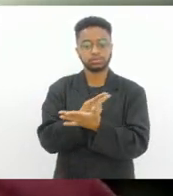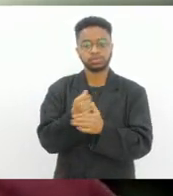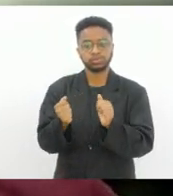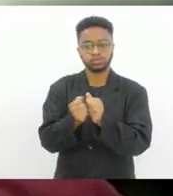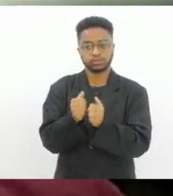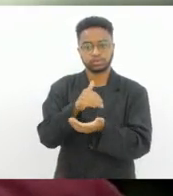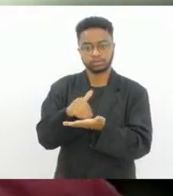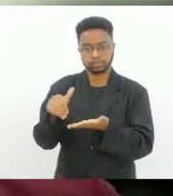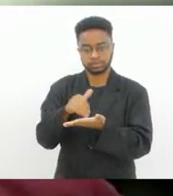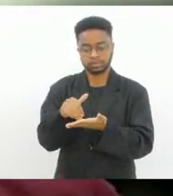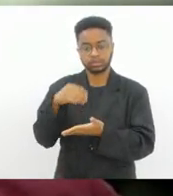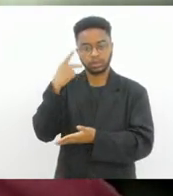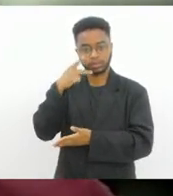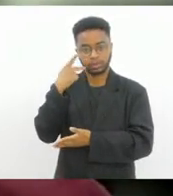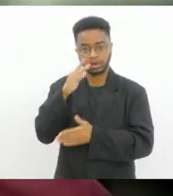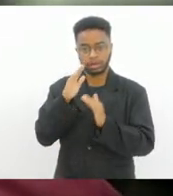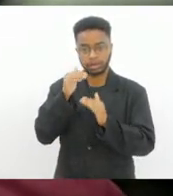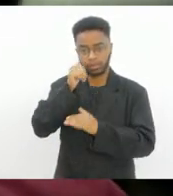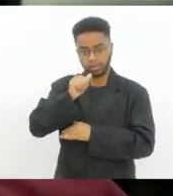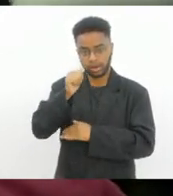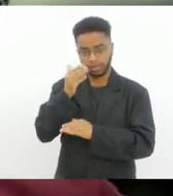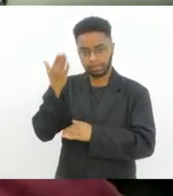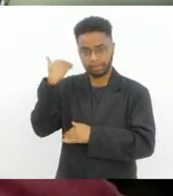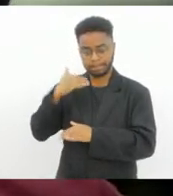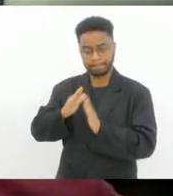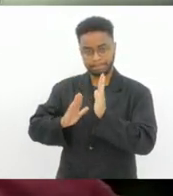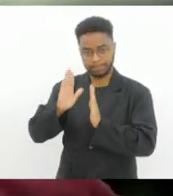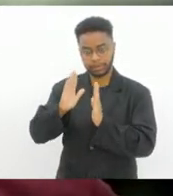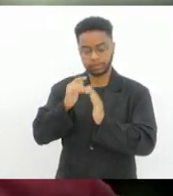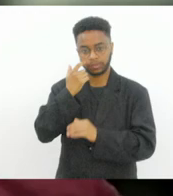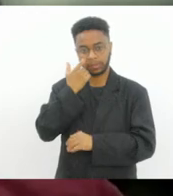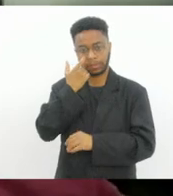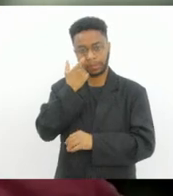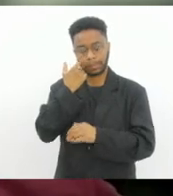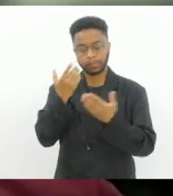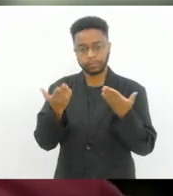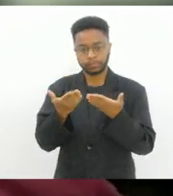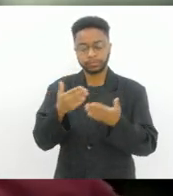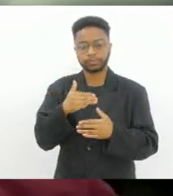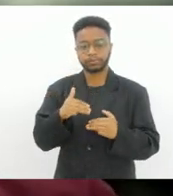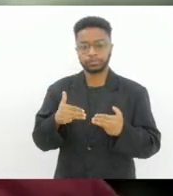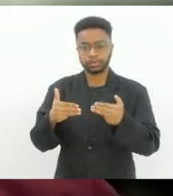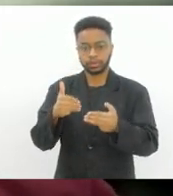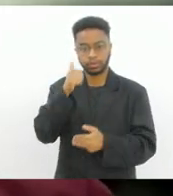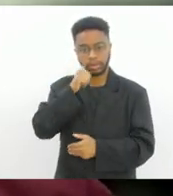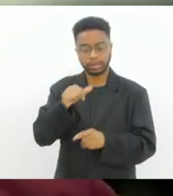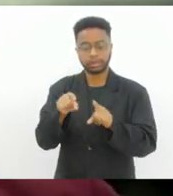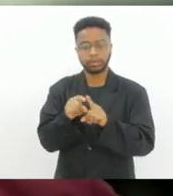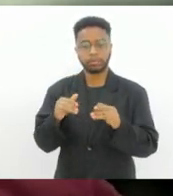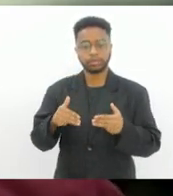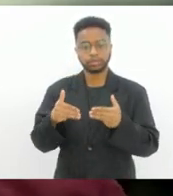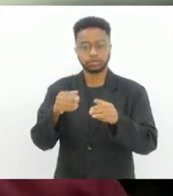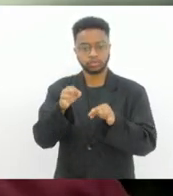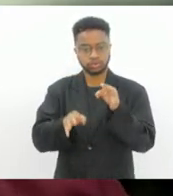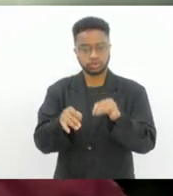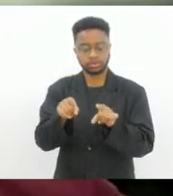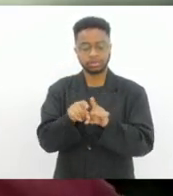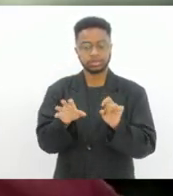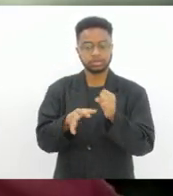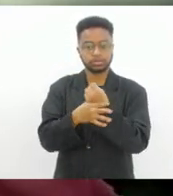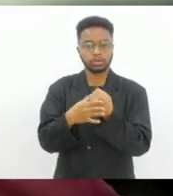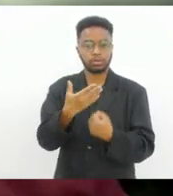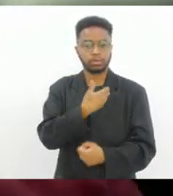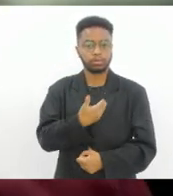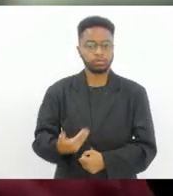de Políticas das Mulheres da época, hoje o Ministério das Mulheres, e com o Ministério da Justiça e da Segurança Pública.